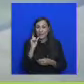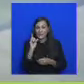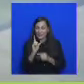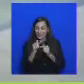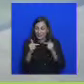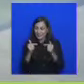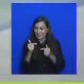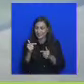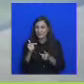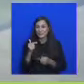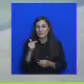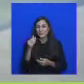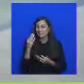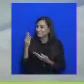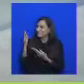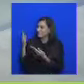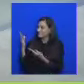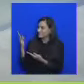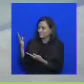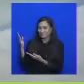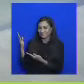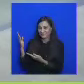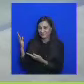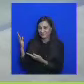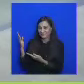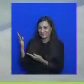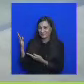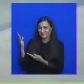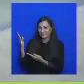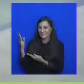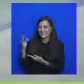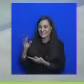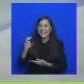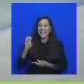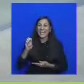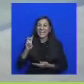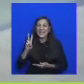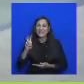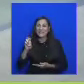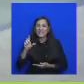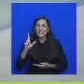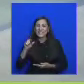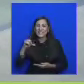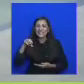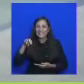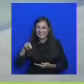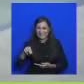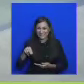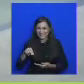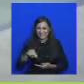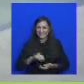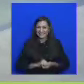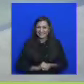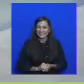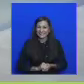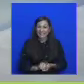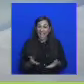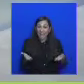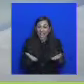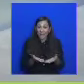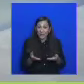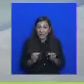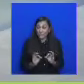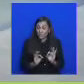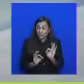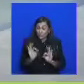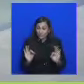sorte. A nossa garota da sorte, Evelyn. E agora